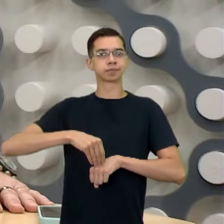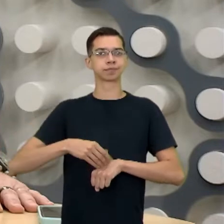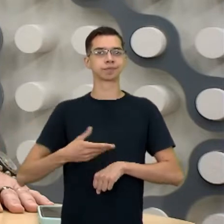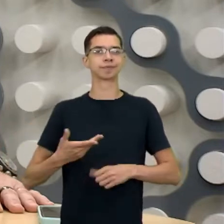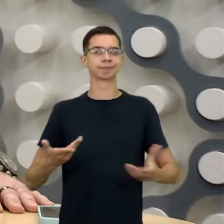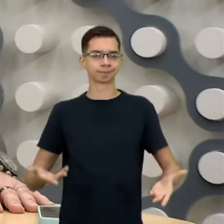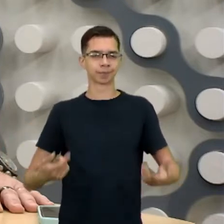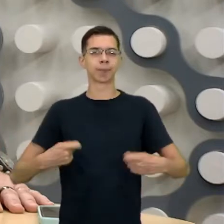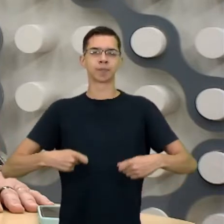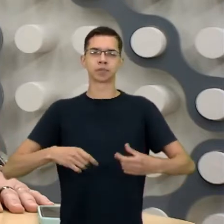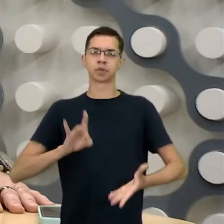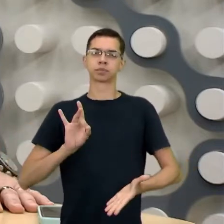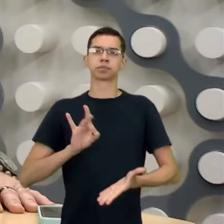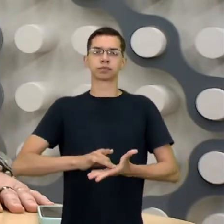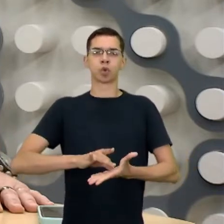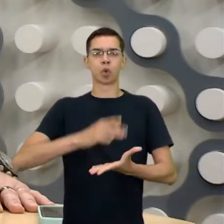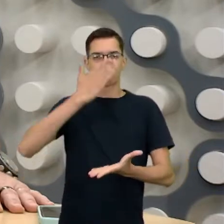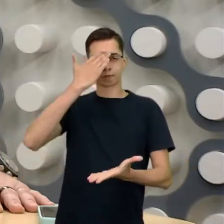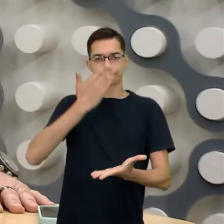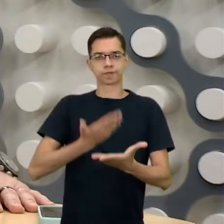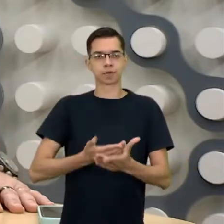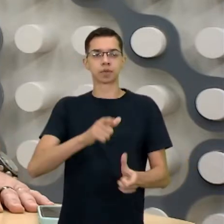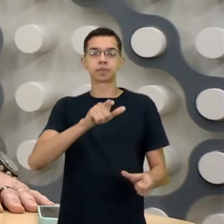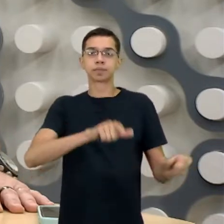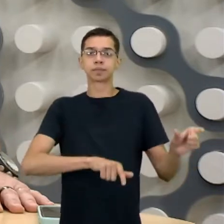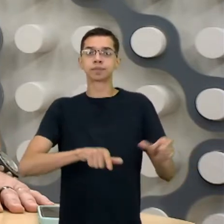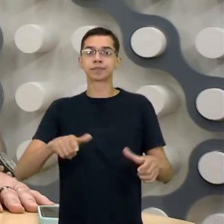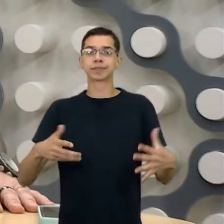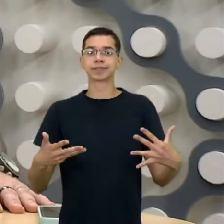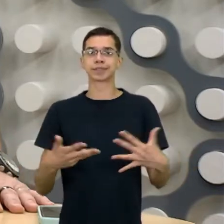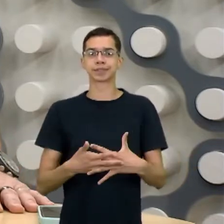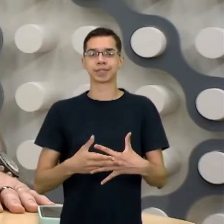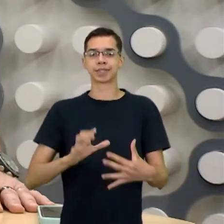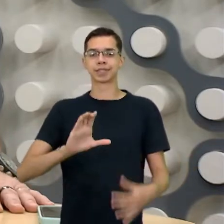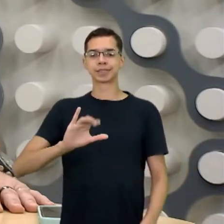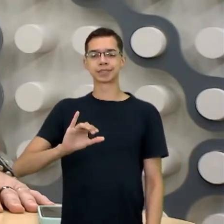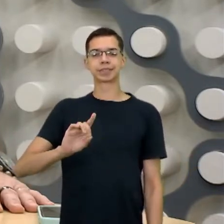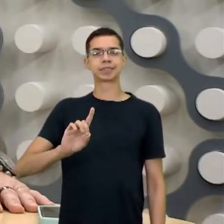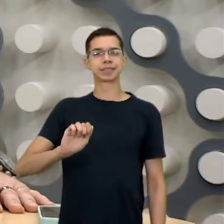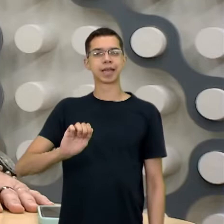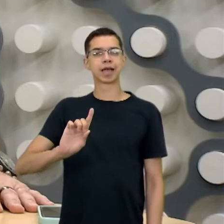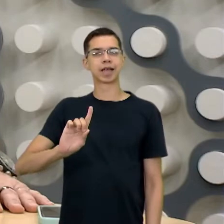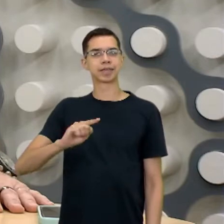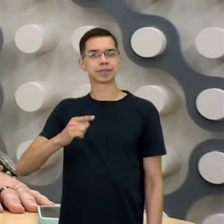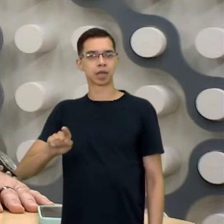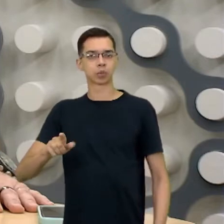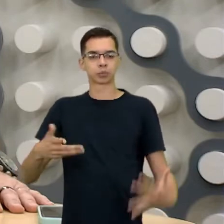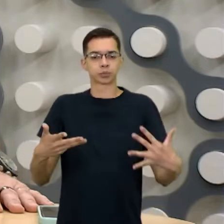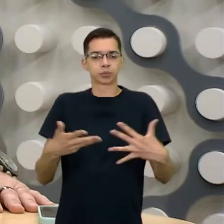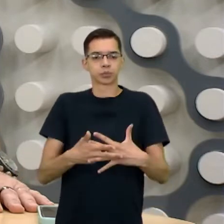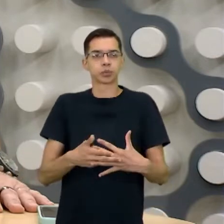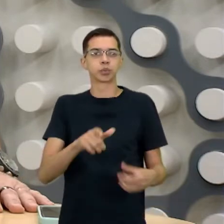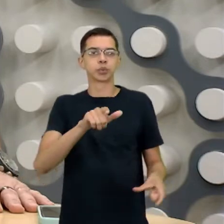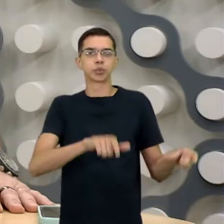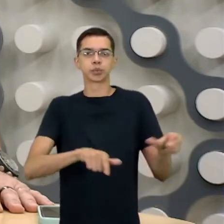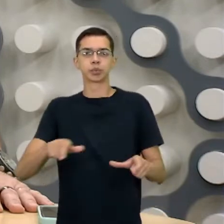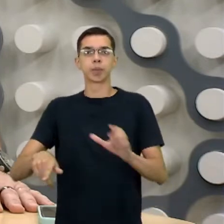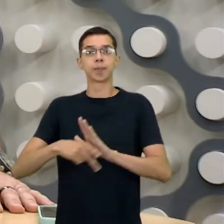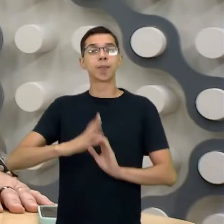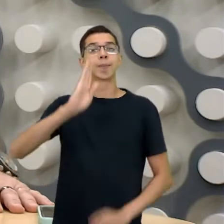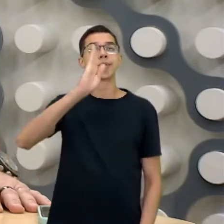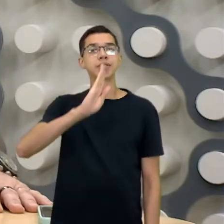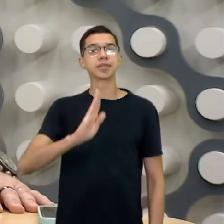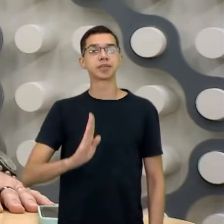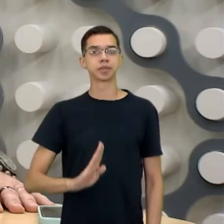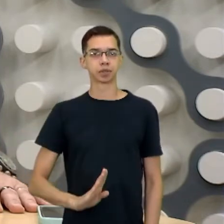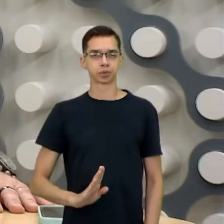que é o próprio cidadão, que é o próprio domiciliar que está naquela residência. Né? Então ele fala aí a quantidade de pessoas que